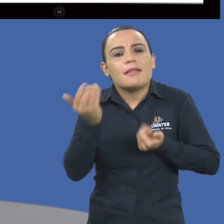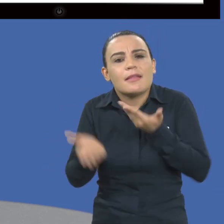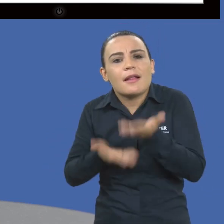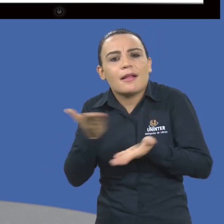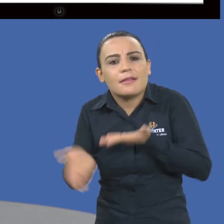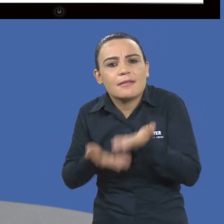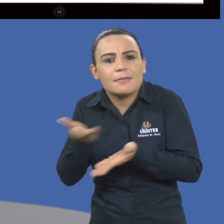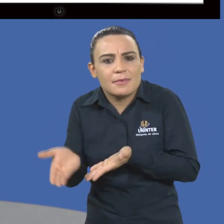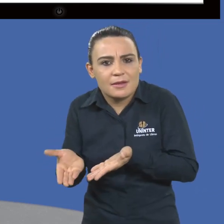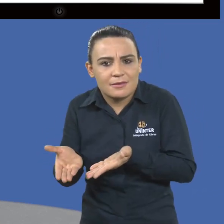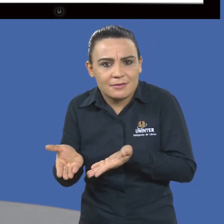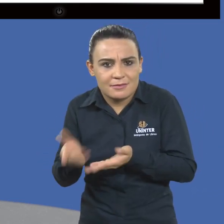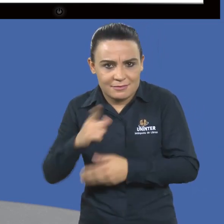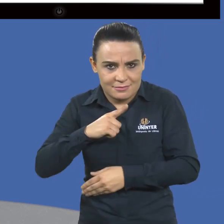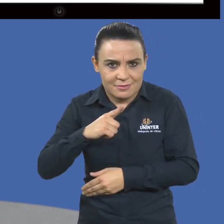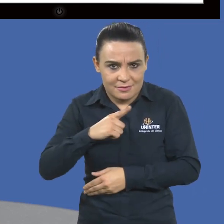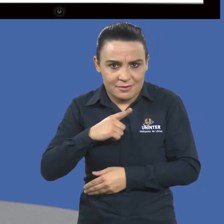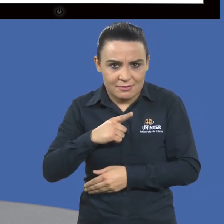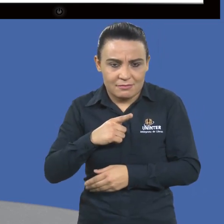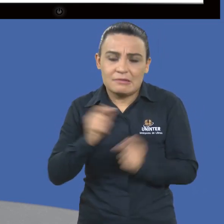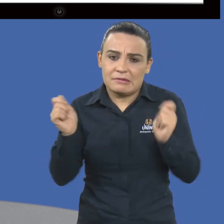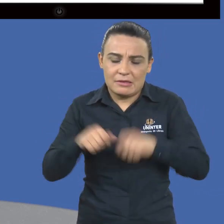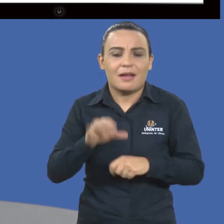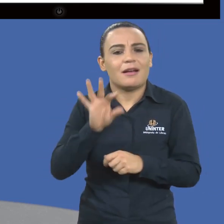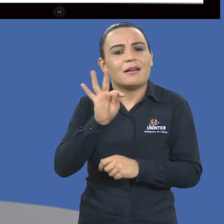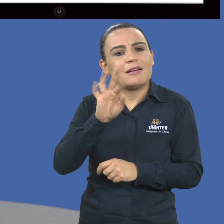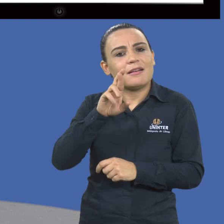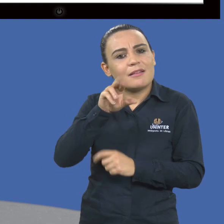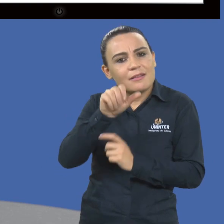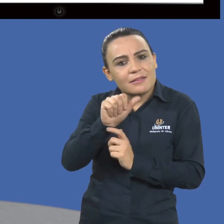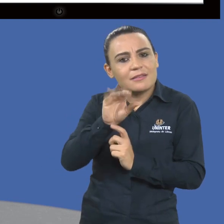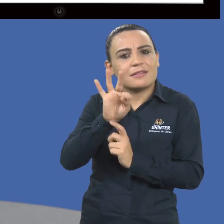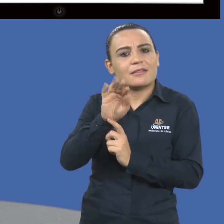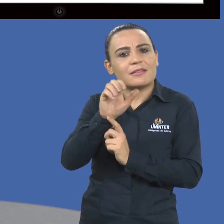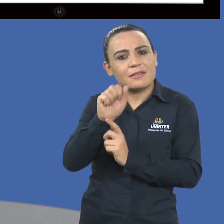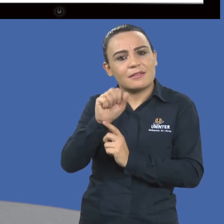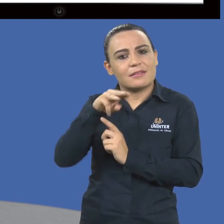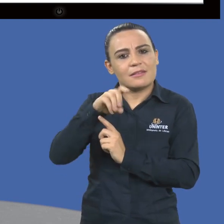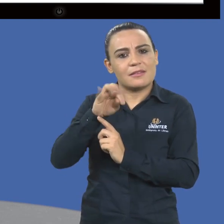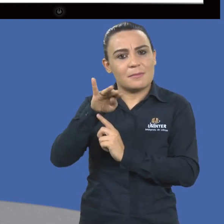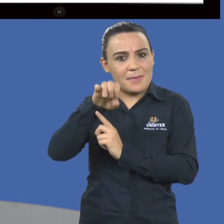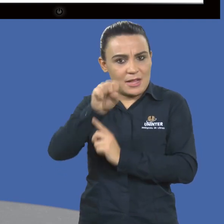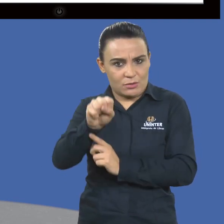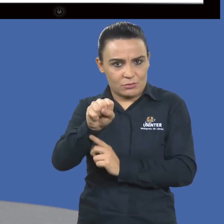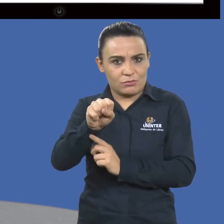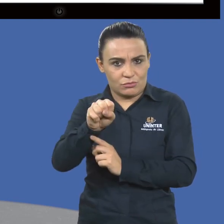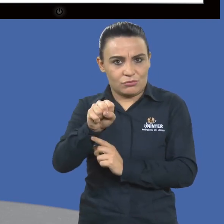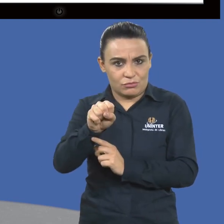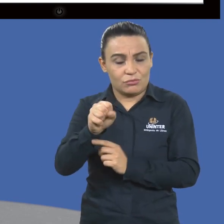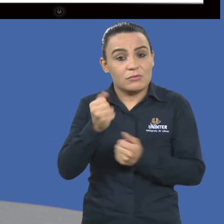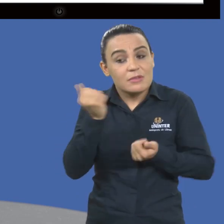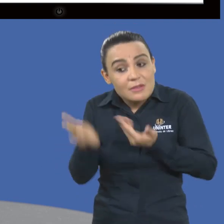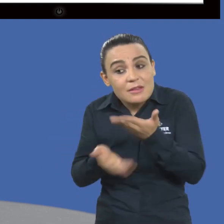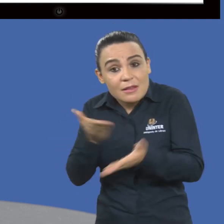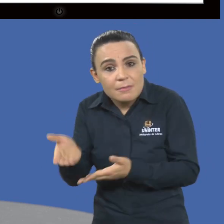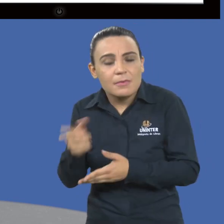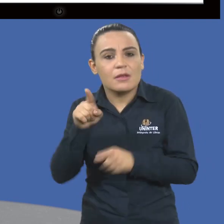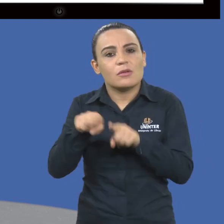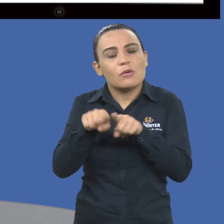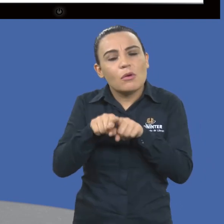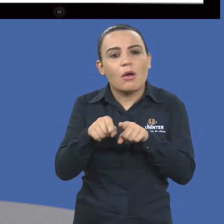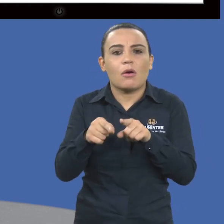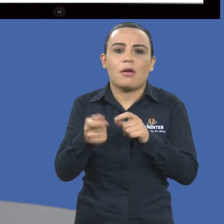mas existem tratamentos que podem ser implantados para evitar